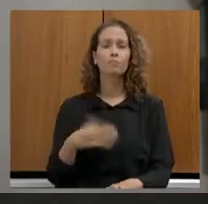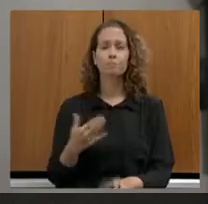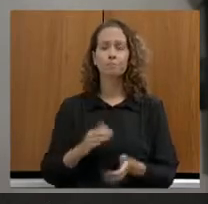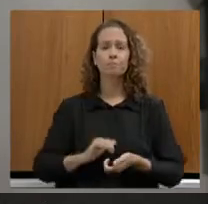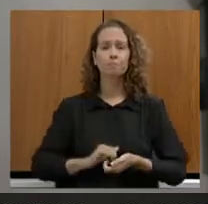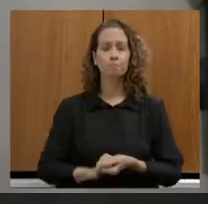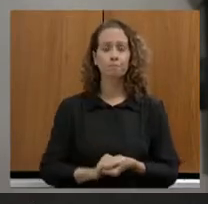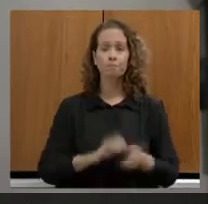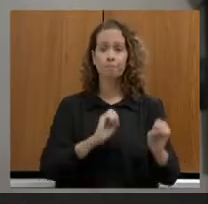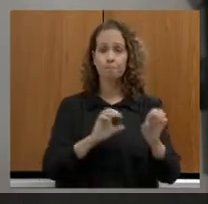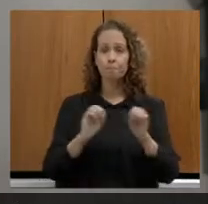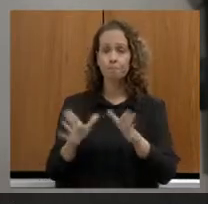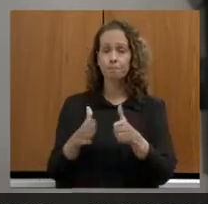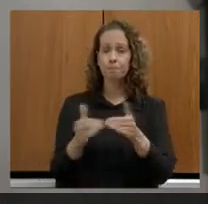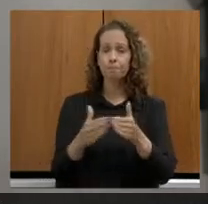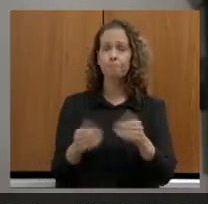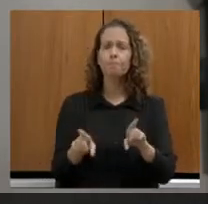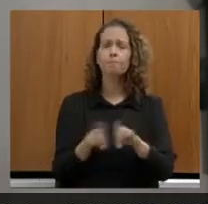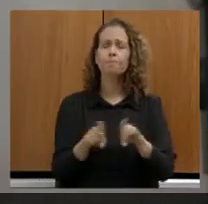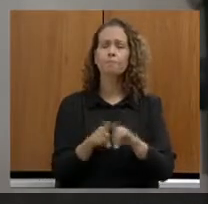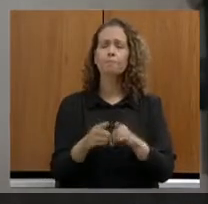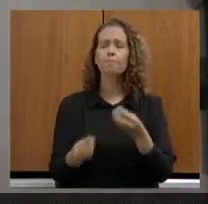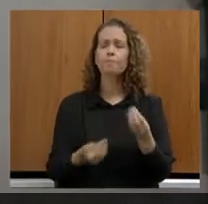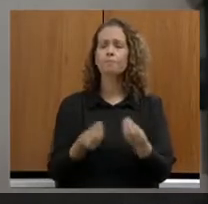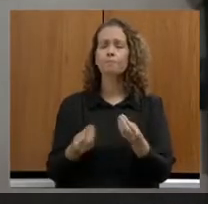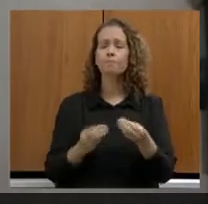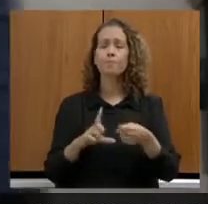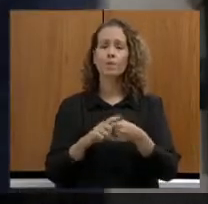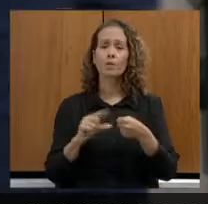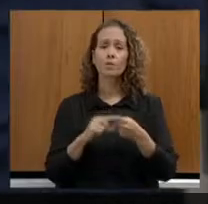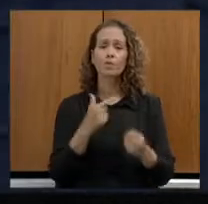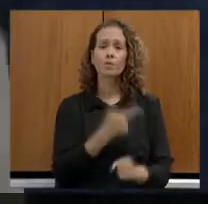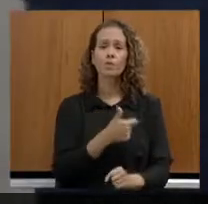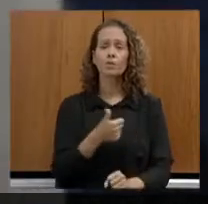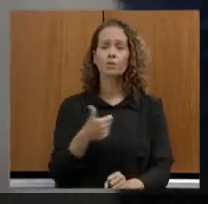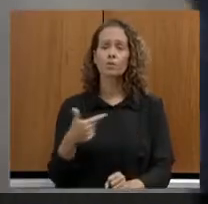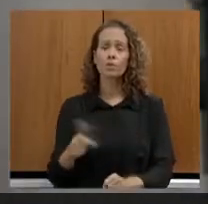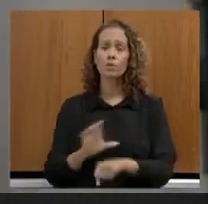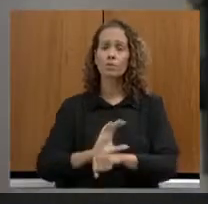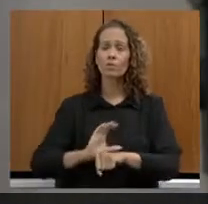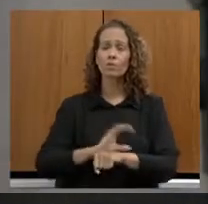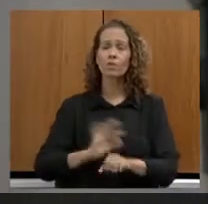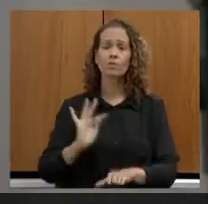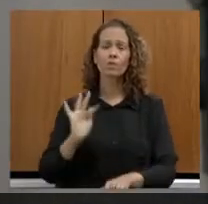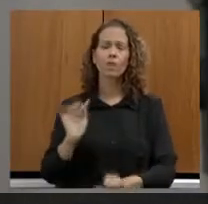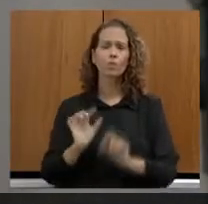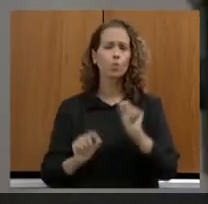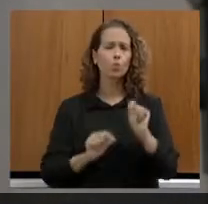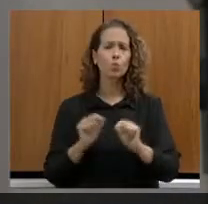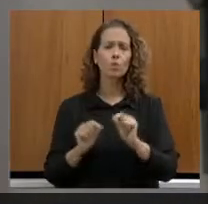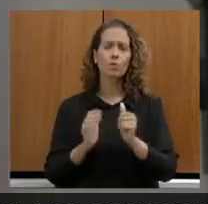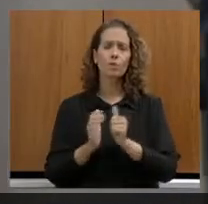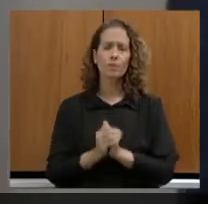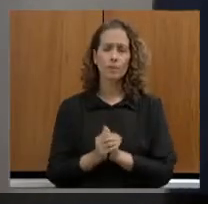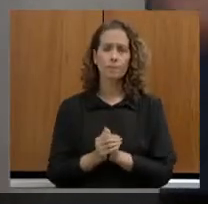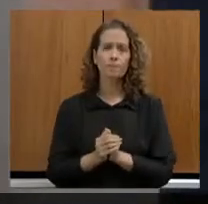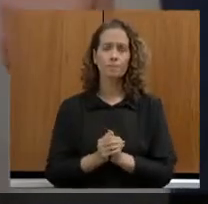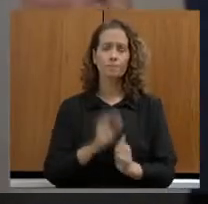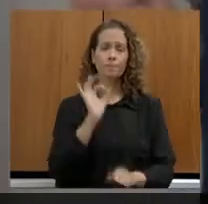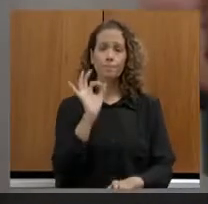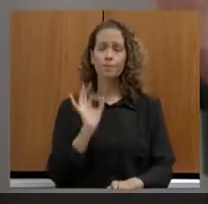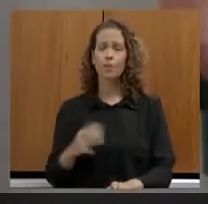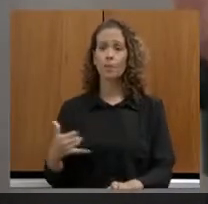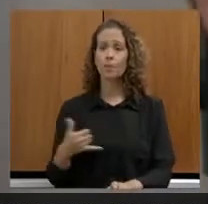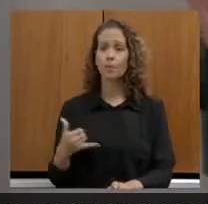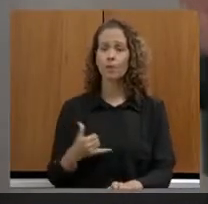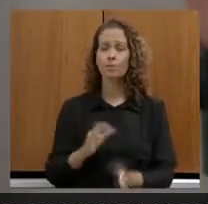estado educação pedir providências para o cumprimento do disposto no artigo 212 da Constituição Federal no que concerne a aplicação percentual